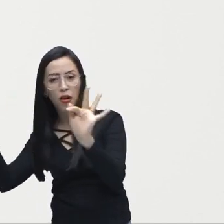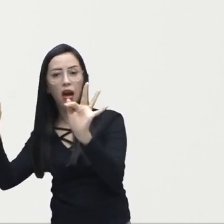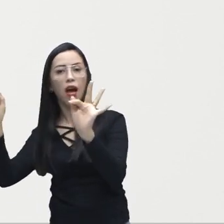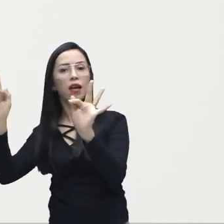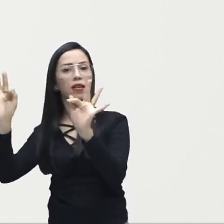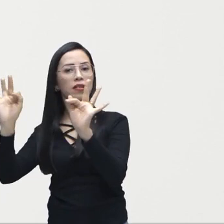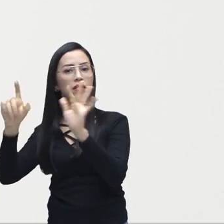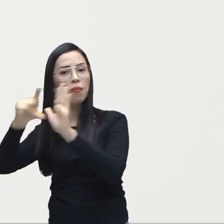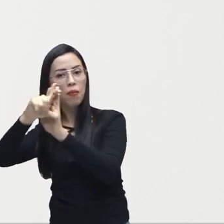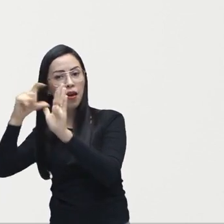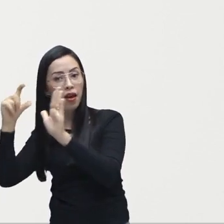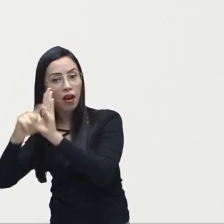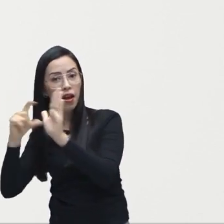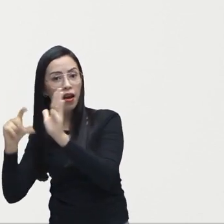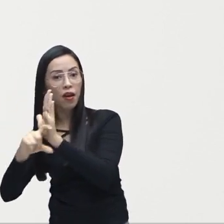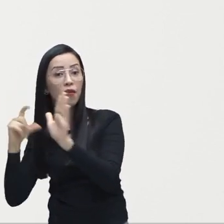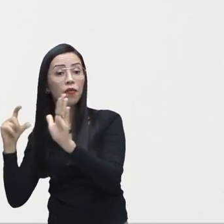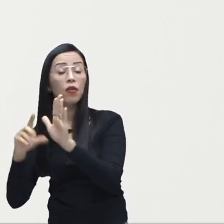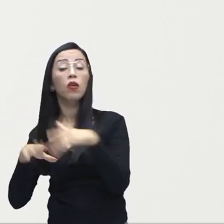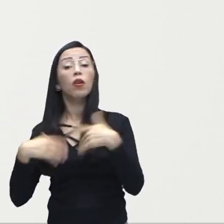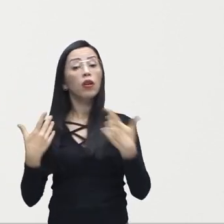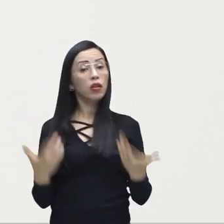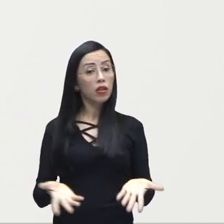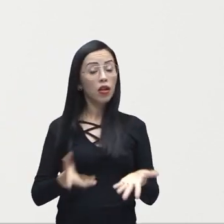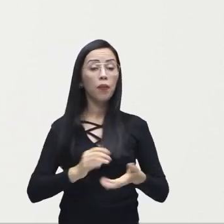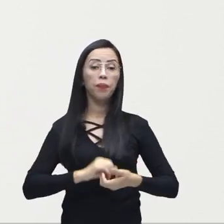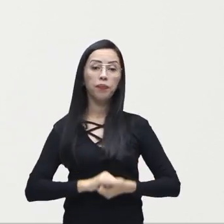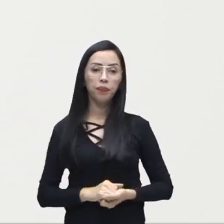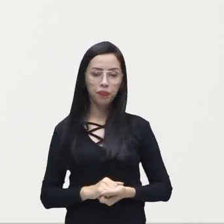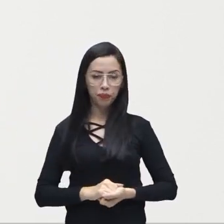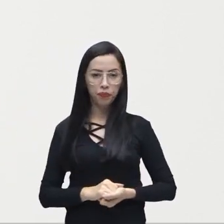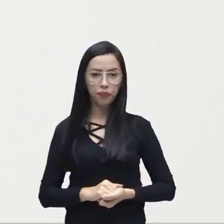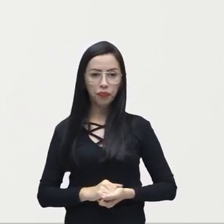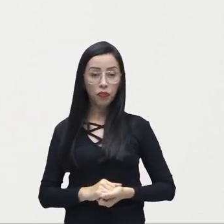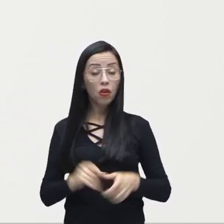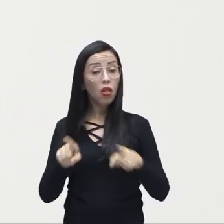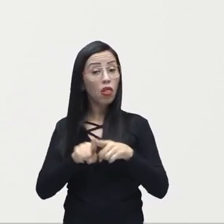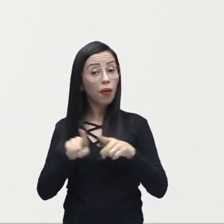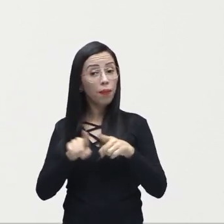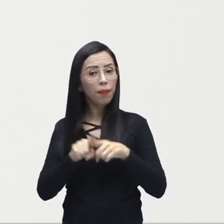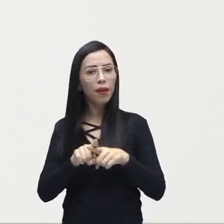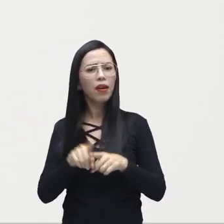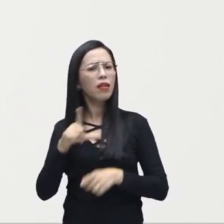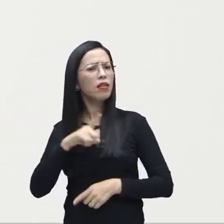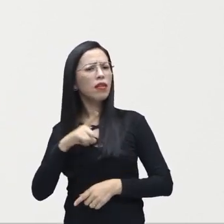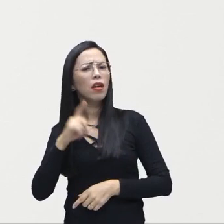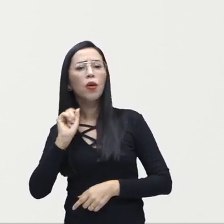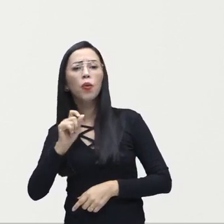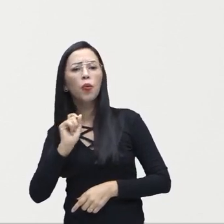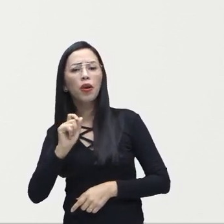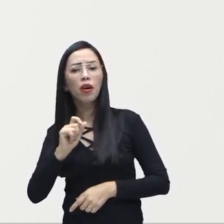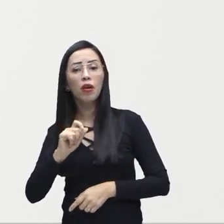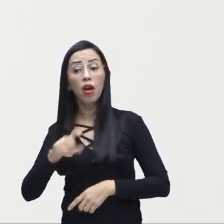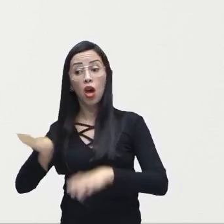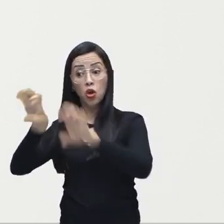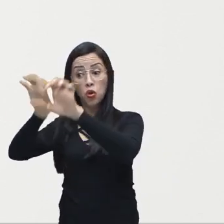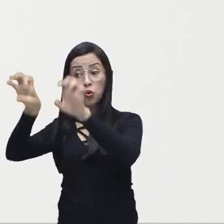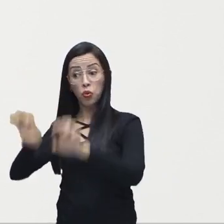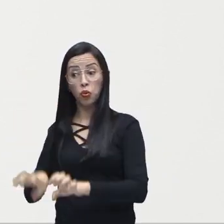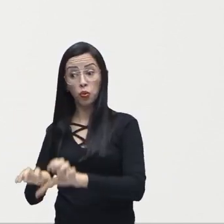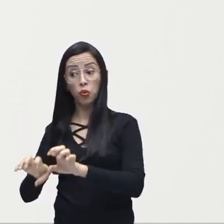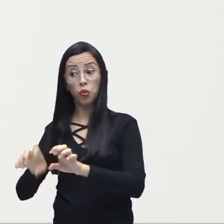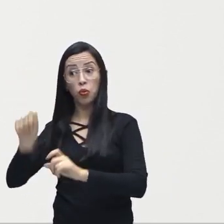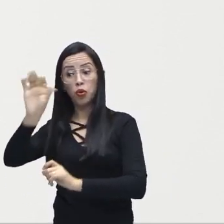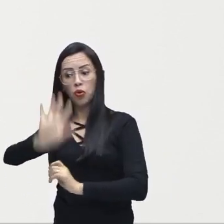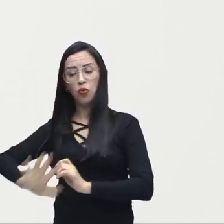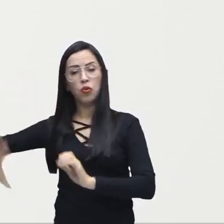parágrafos dos textos maiores. Então, a partir daí, eu tenho a estrutura geral dos textos. Então, eu tenho um